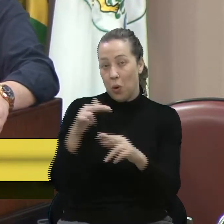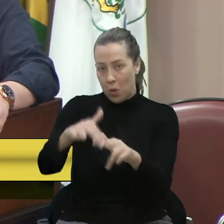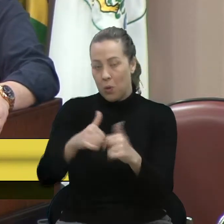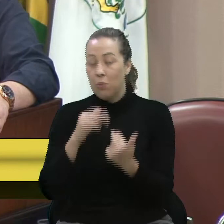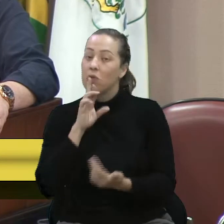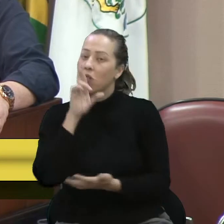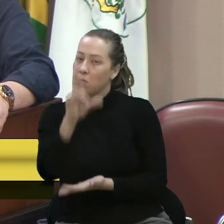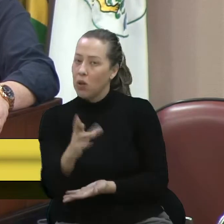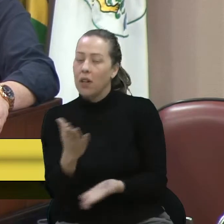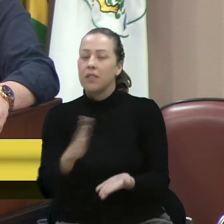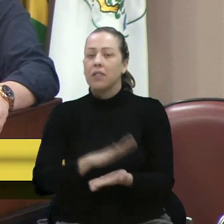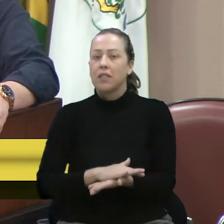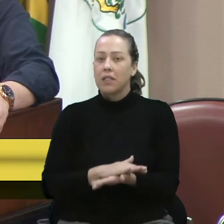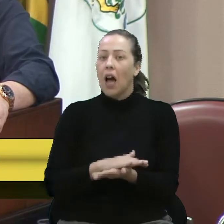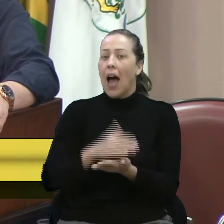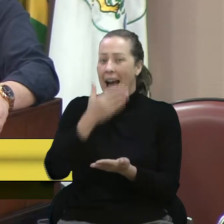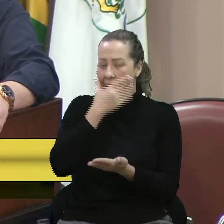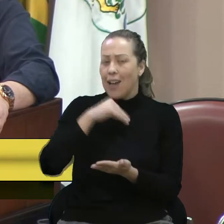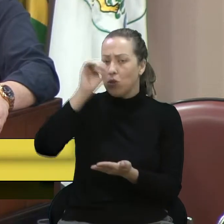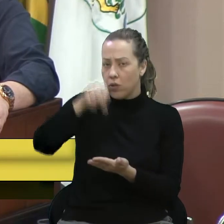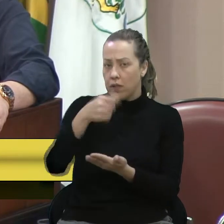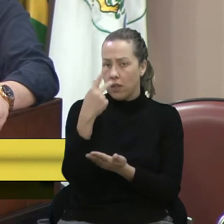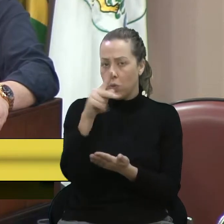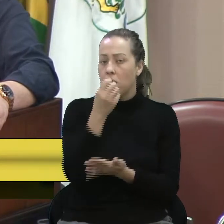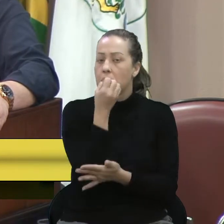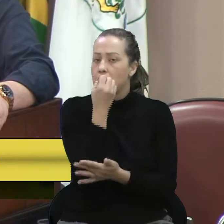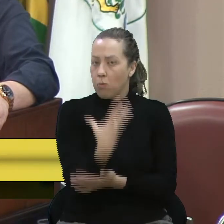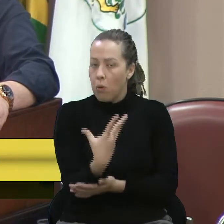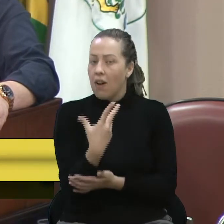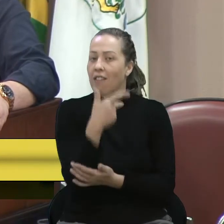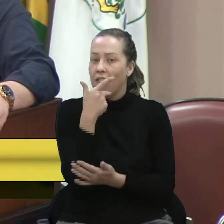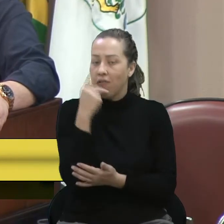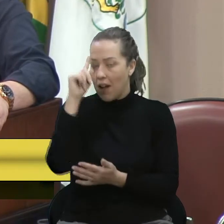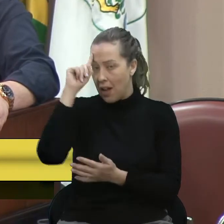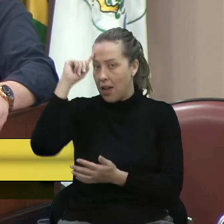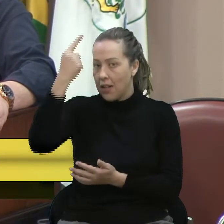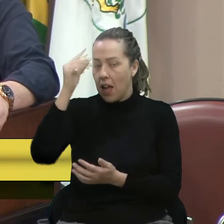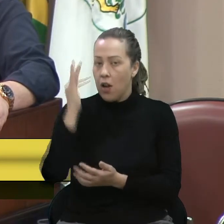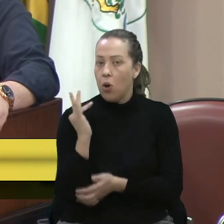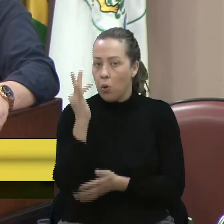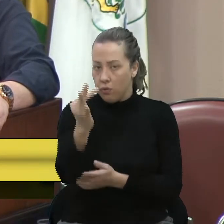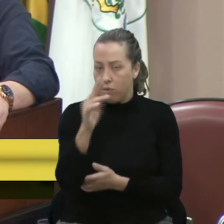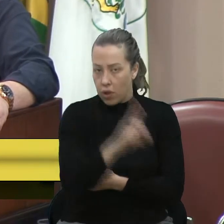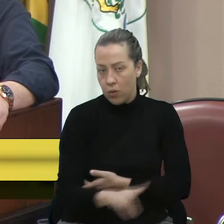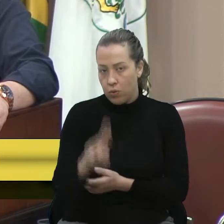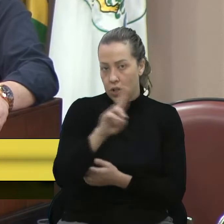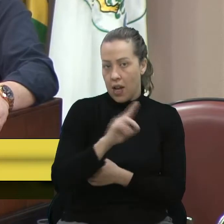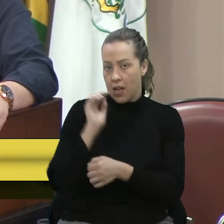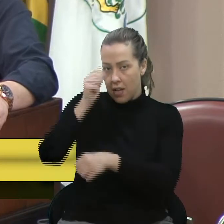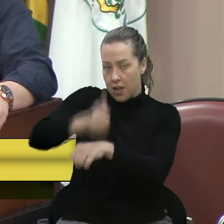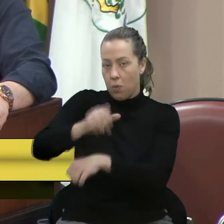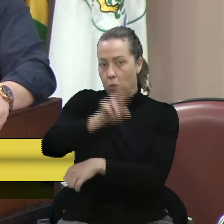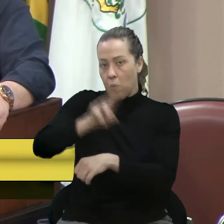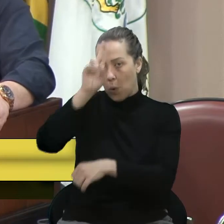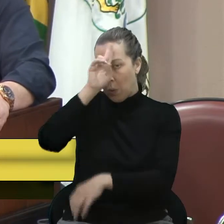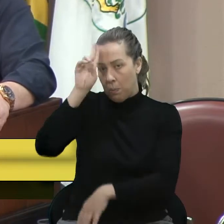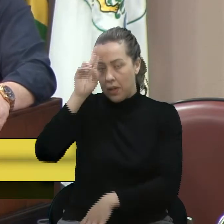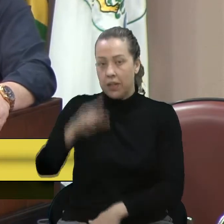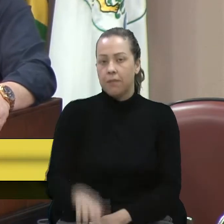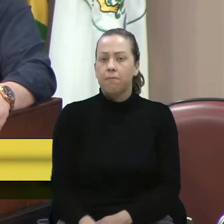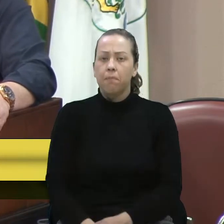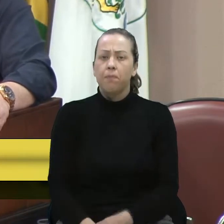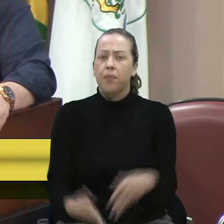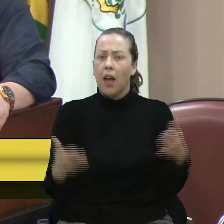vivendo, e acho pertinente a sua ideia para futuramente a gente pensar. Agora eu gostaria de